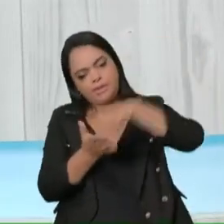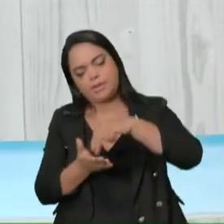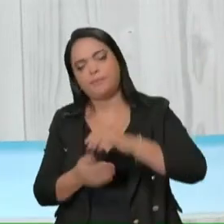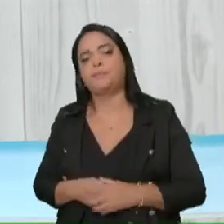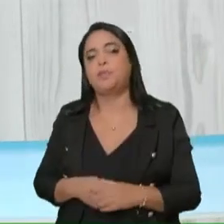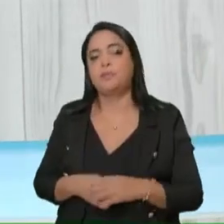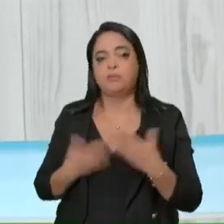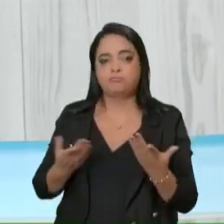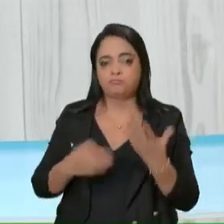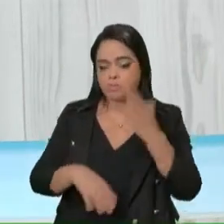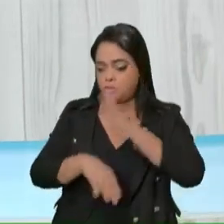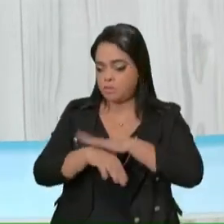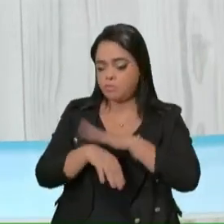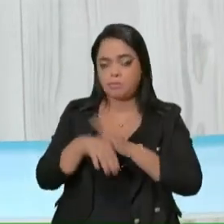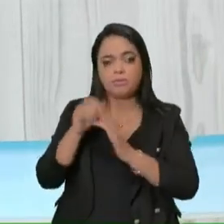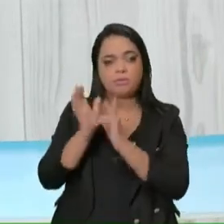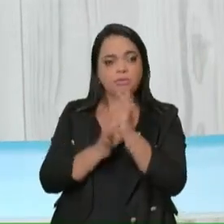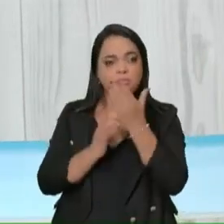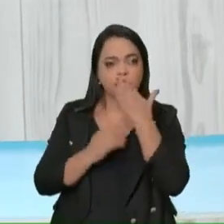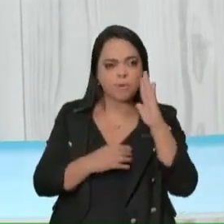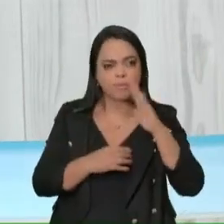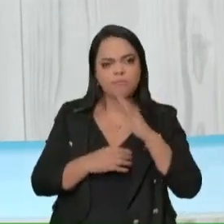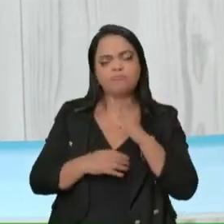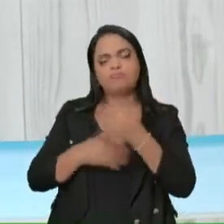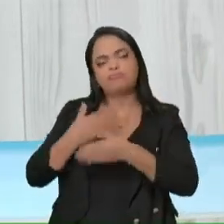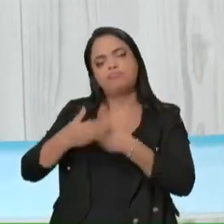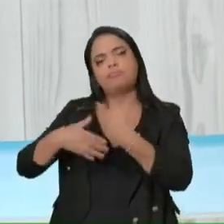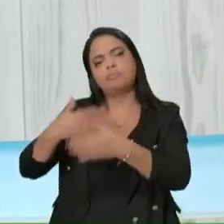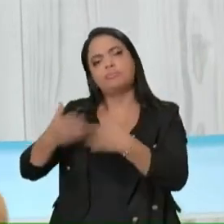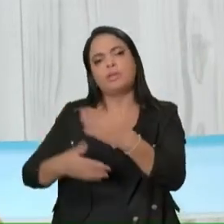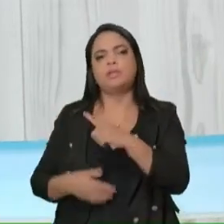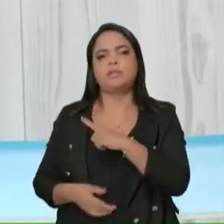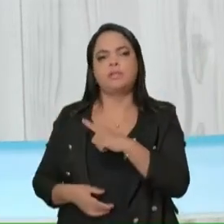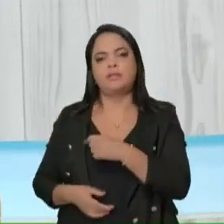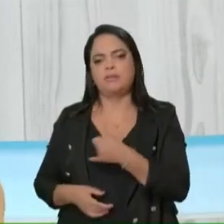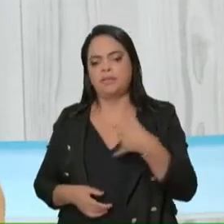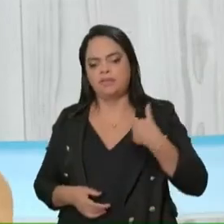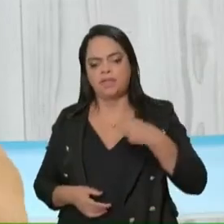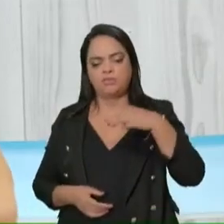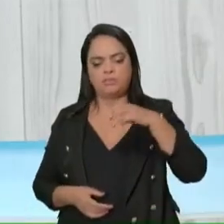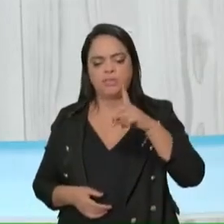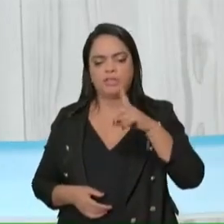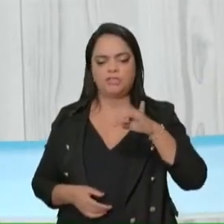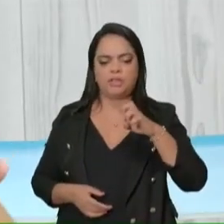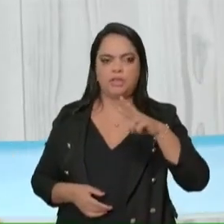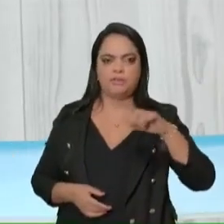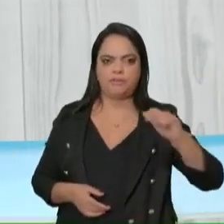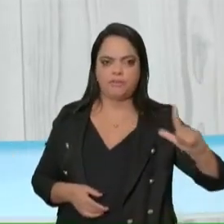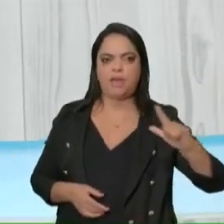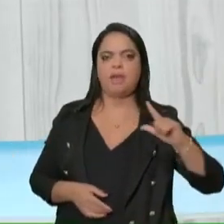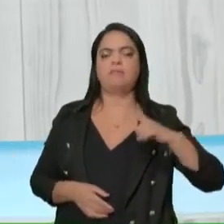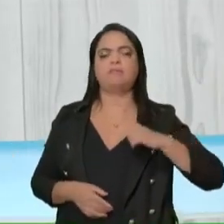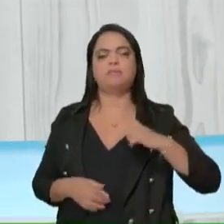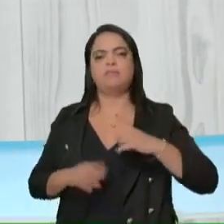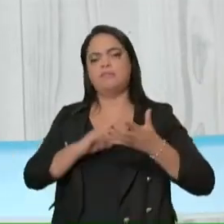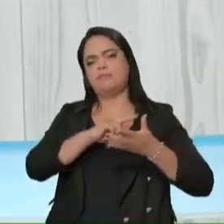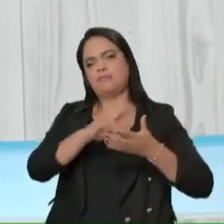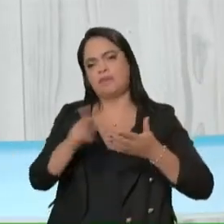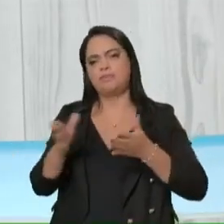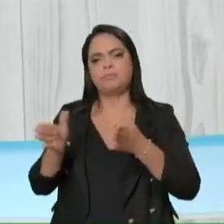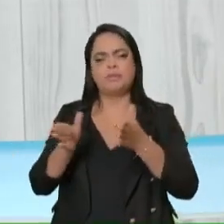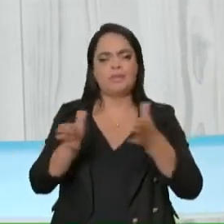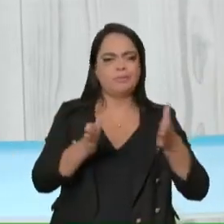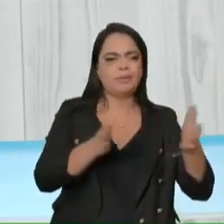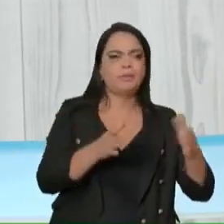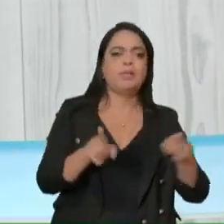ele garante, nos promete isso. Passado-se as eras, nós tivemos idade medieval, tivemos muitas eras ao longo da Terra, e nós tivemos